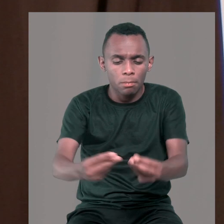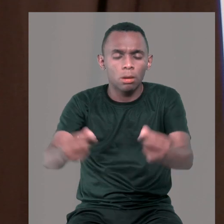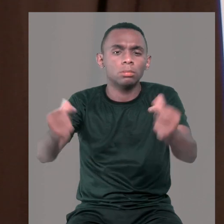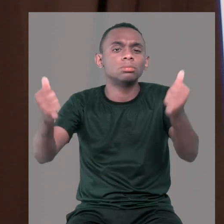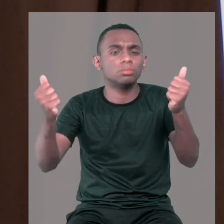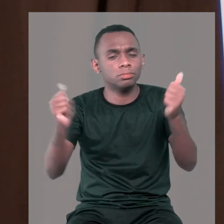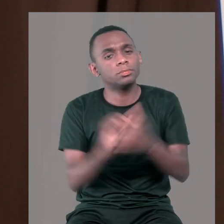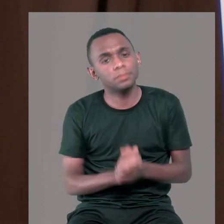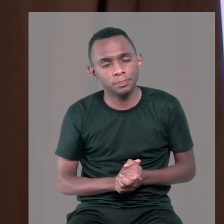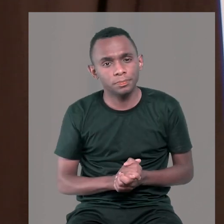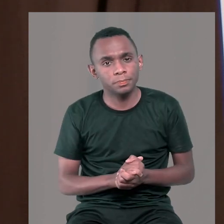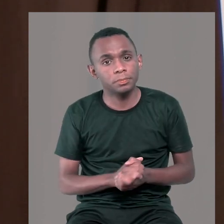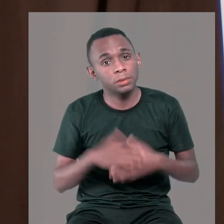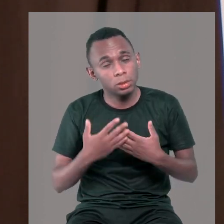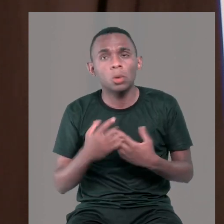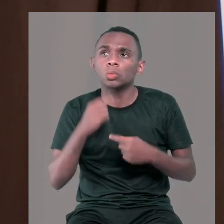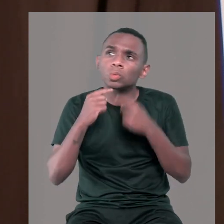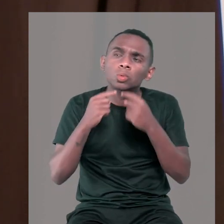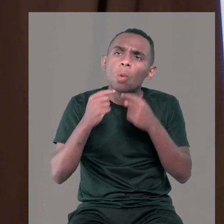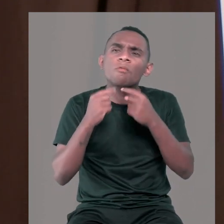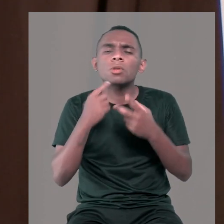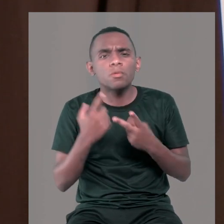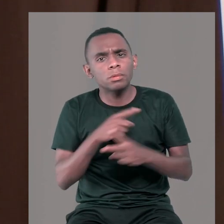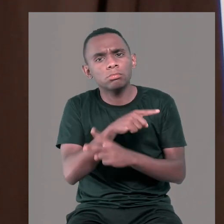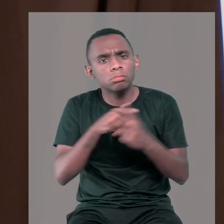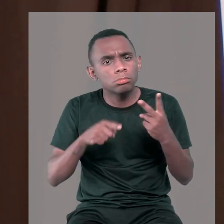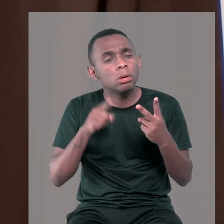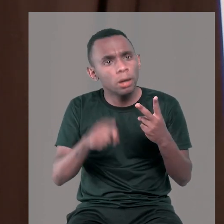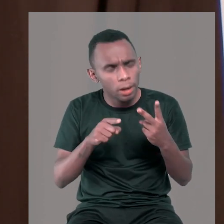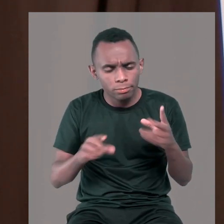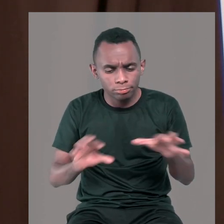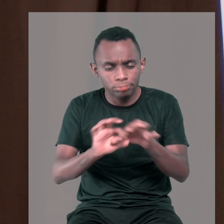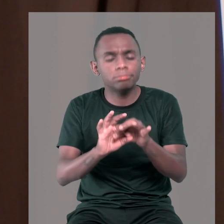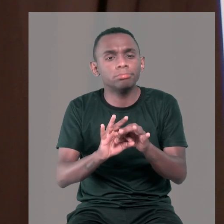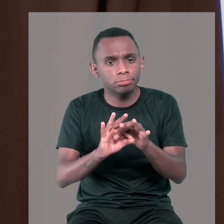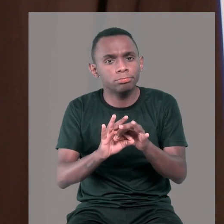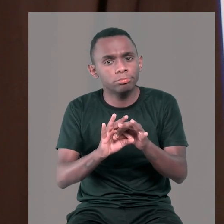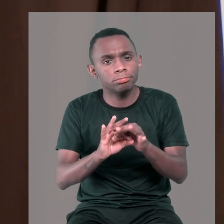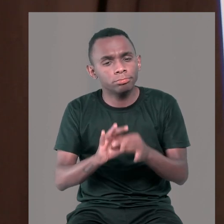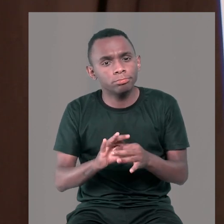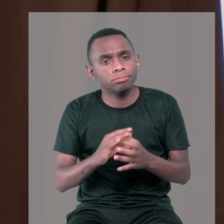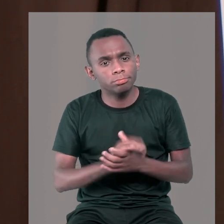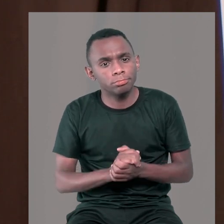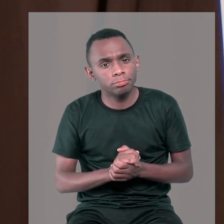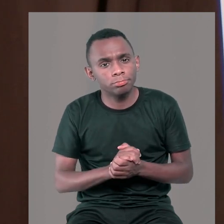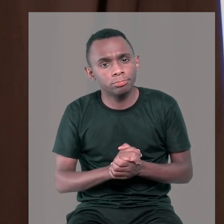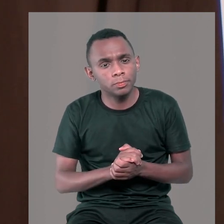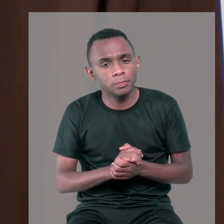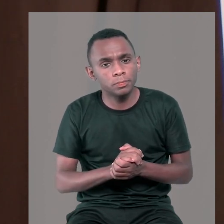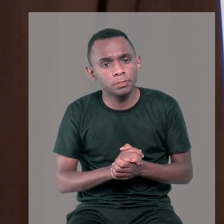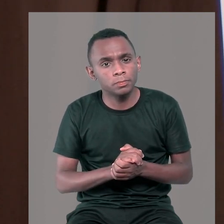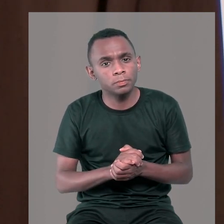mutuamente. E então o título o inicial do texto seria isso: como o espírito